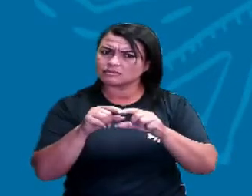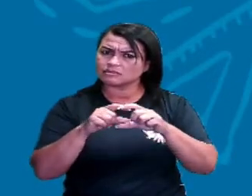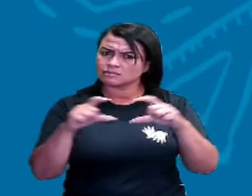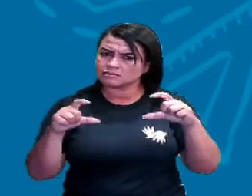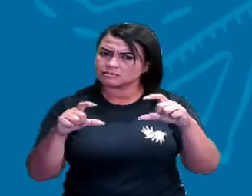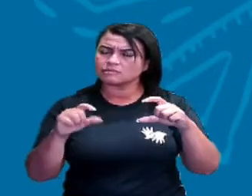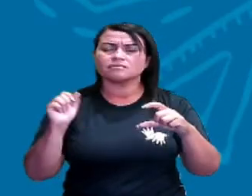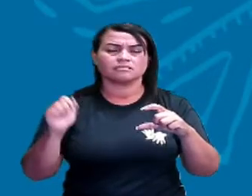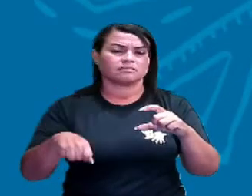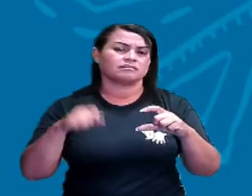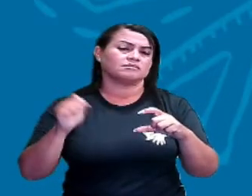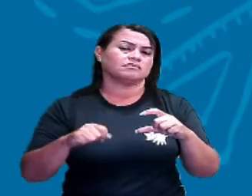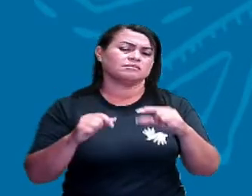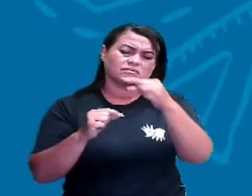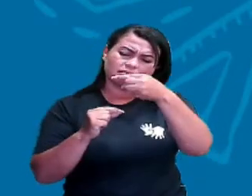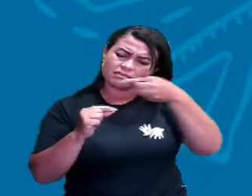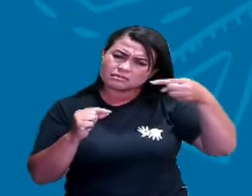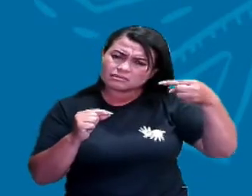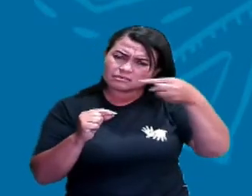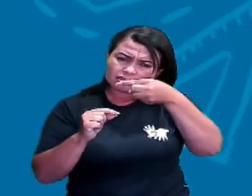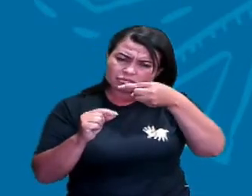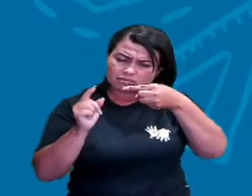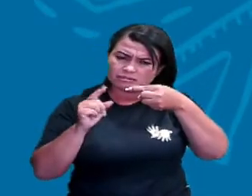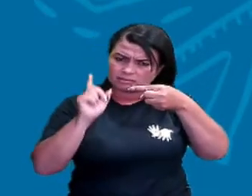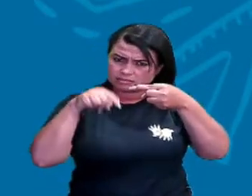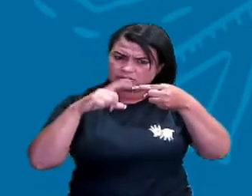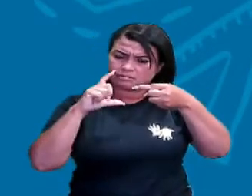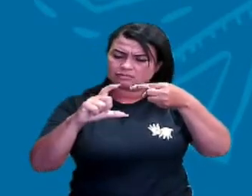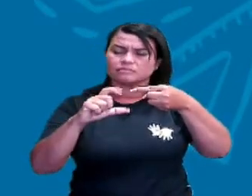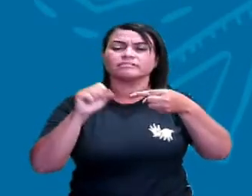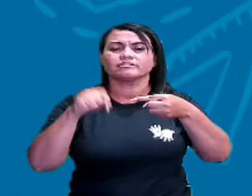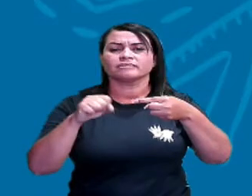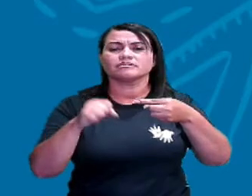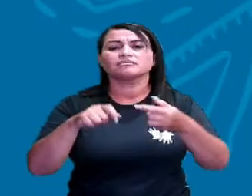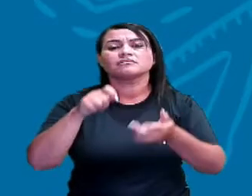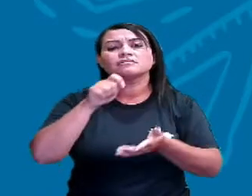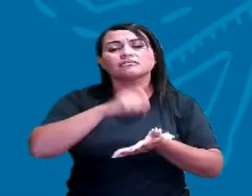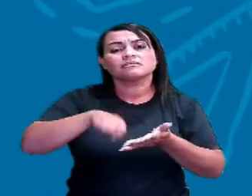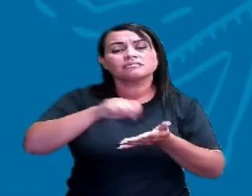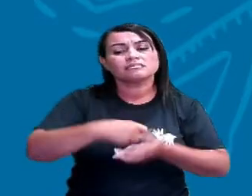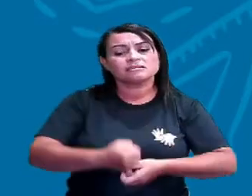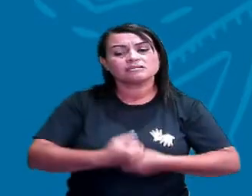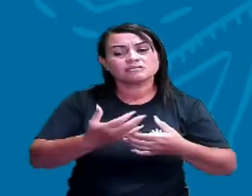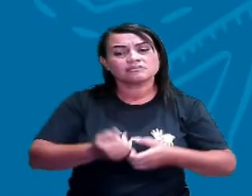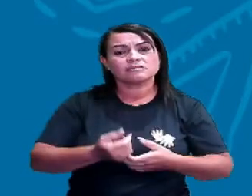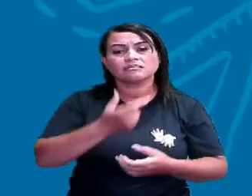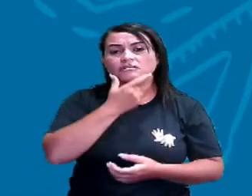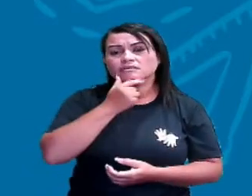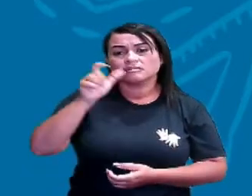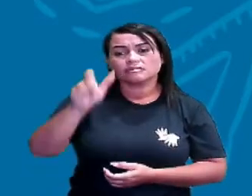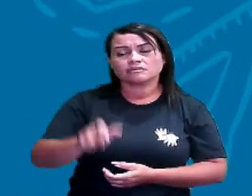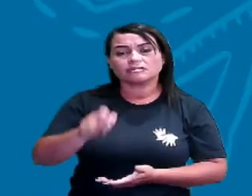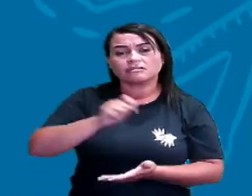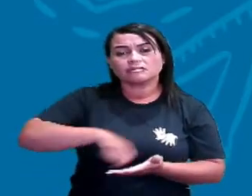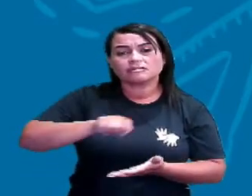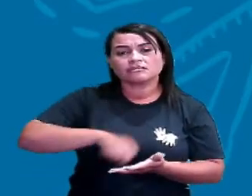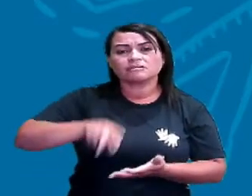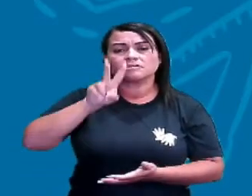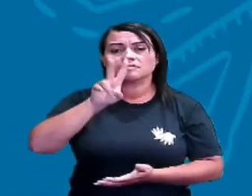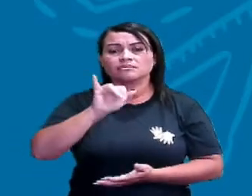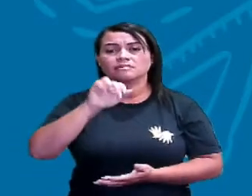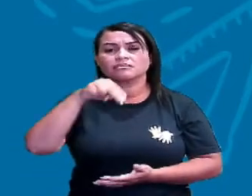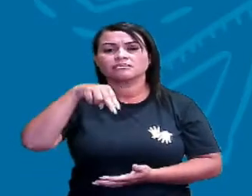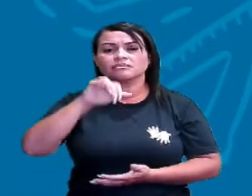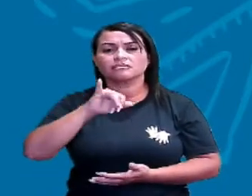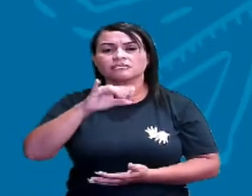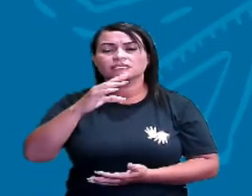certo? E esse nosso poema, ele foi escrito por Vinícius de Moraes, tá certo? Então, vamos